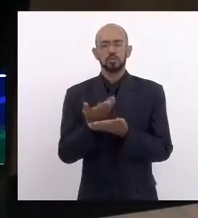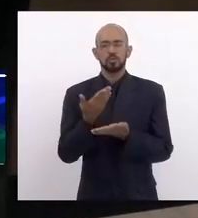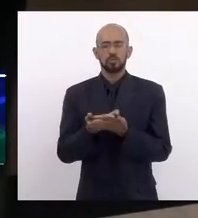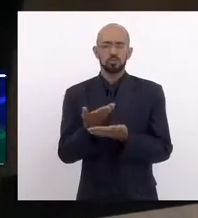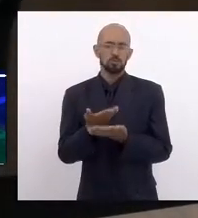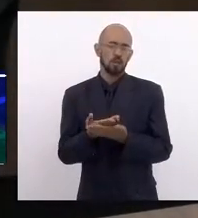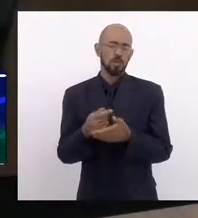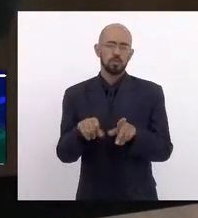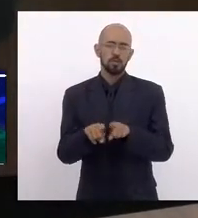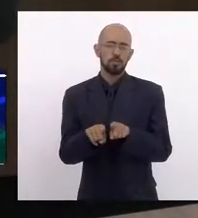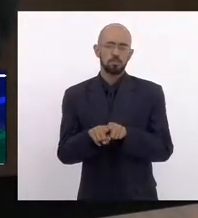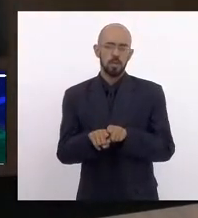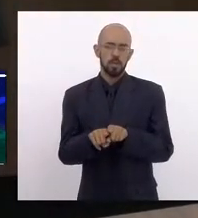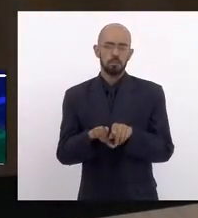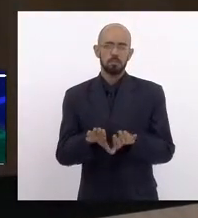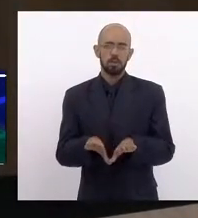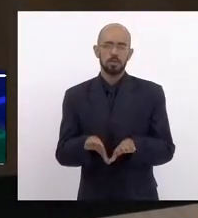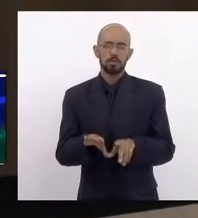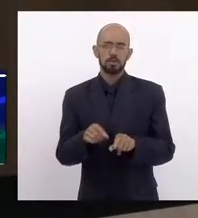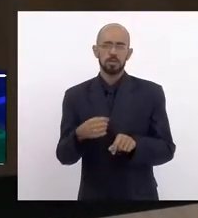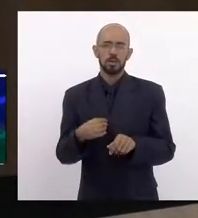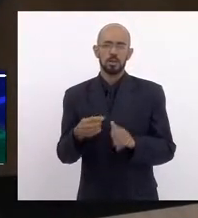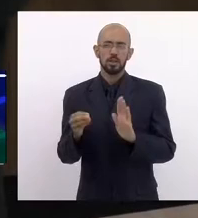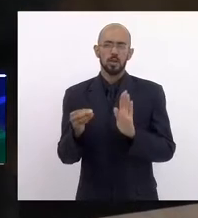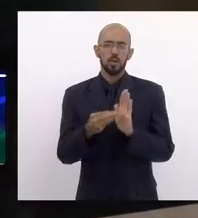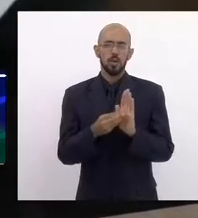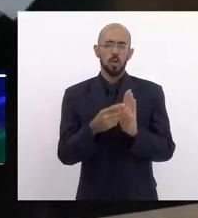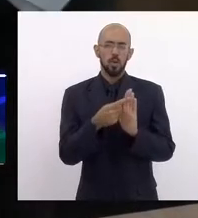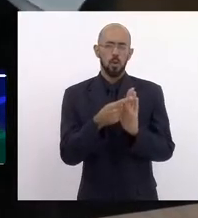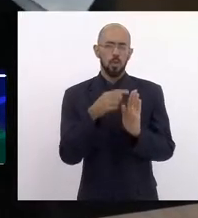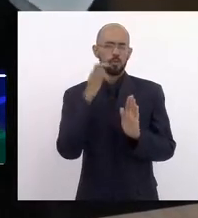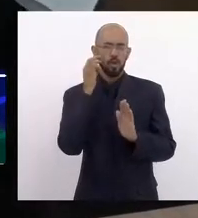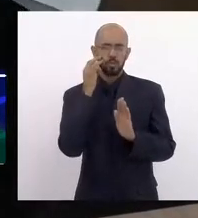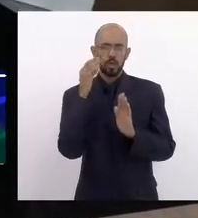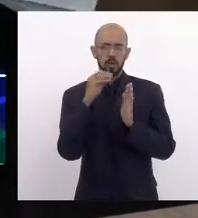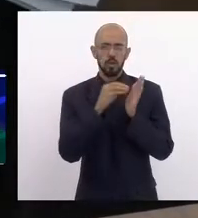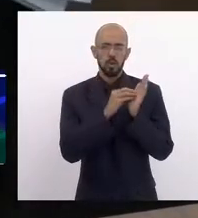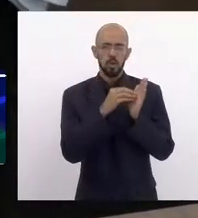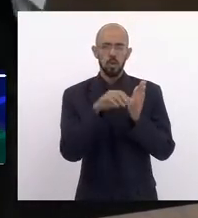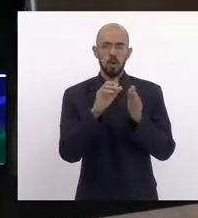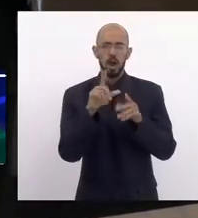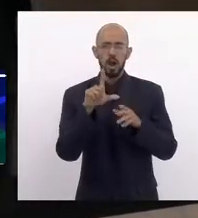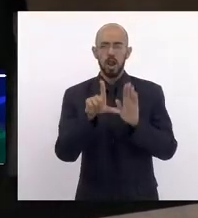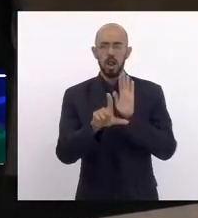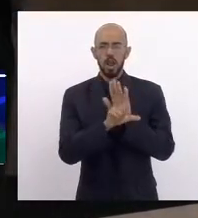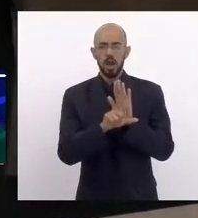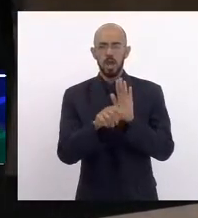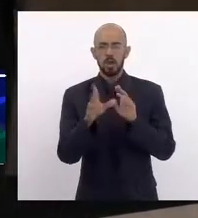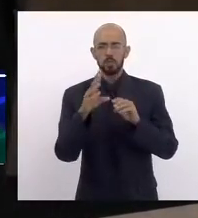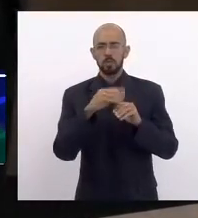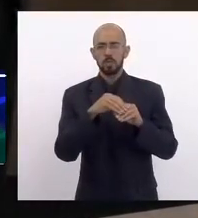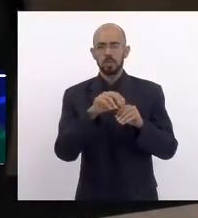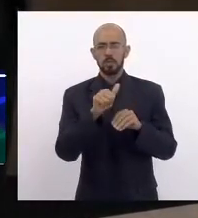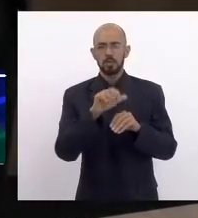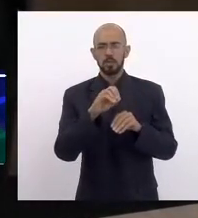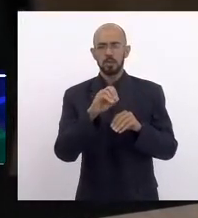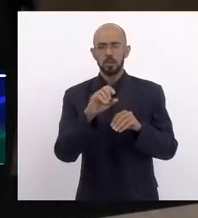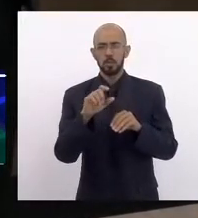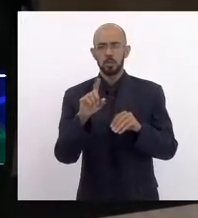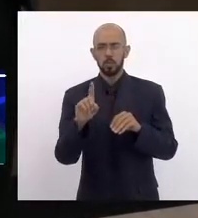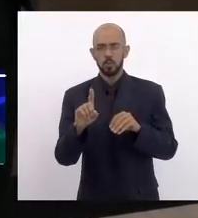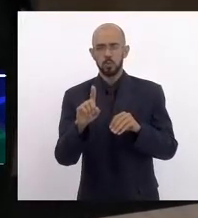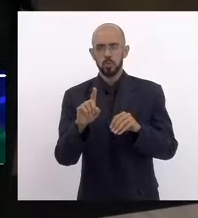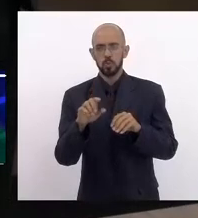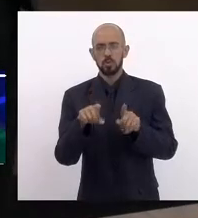feito. Ele só botou, além da Lei Complementar 101, ele também botou o